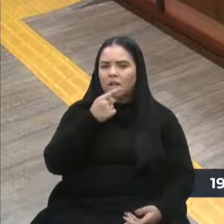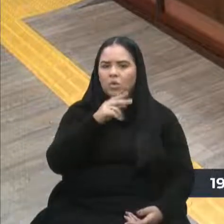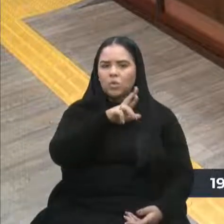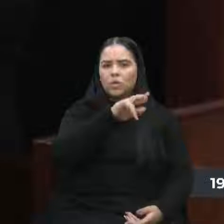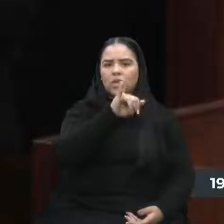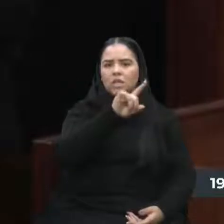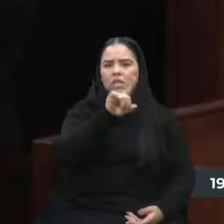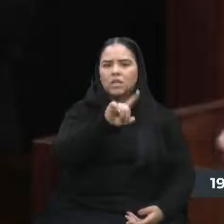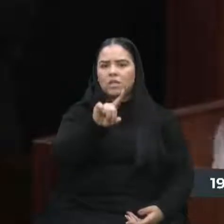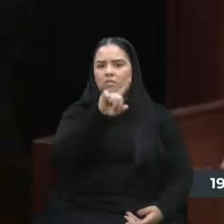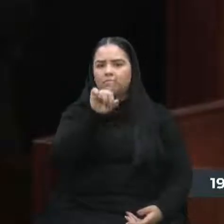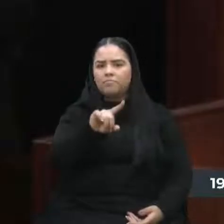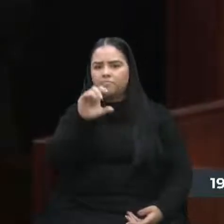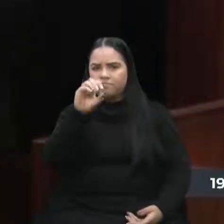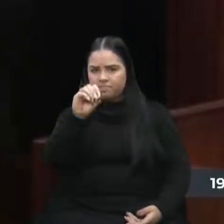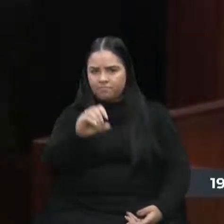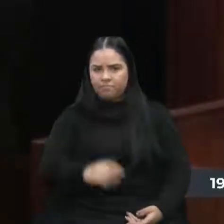Risso.